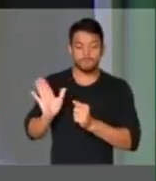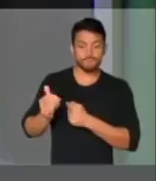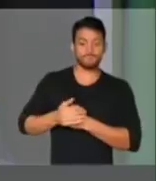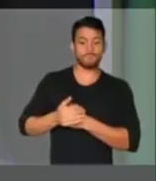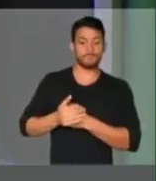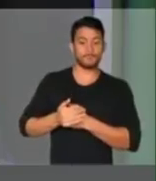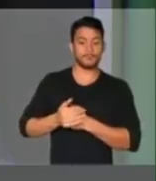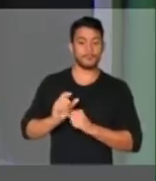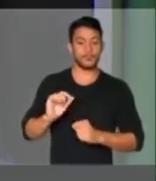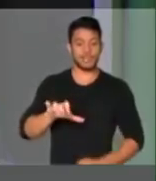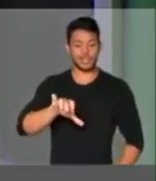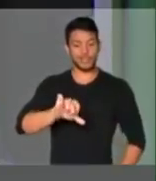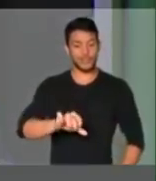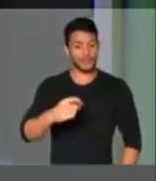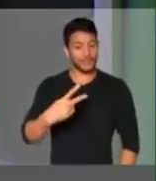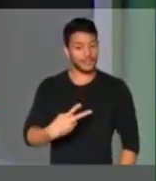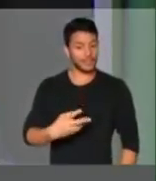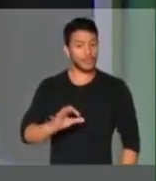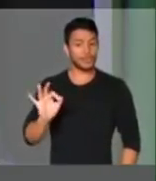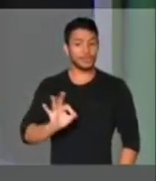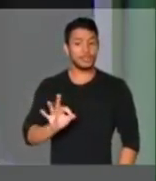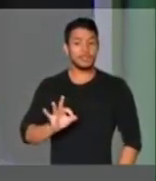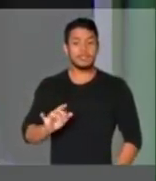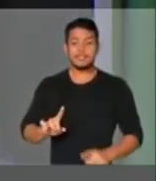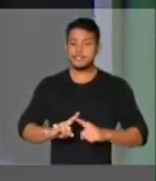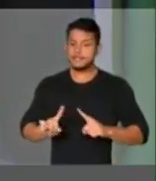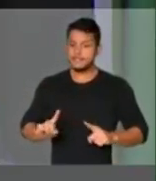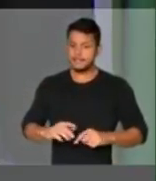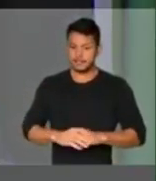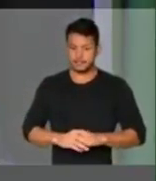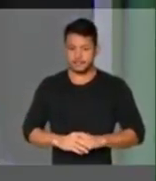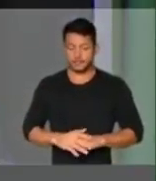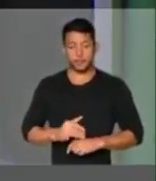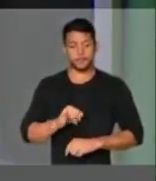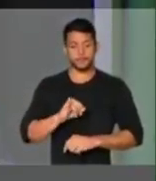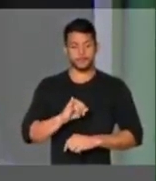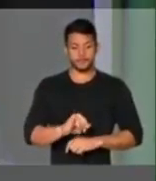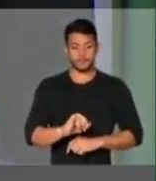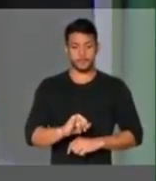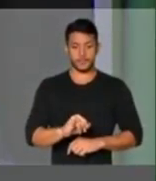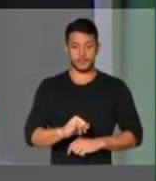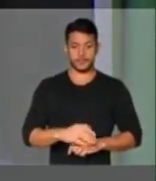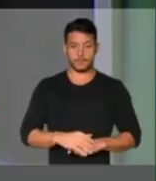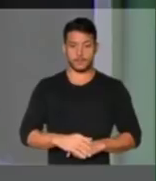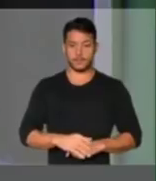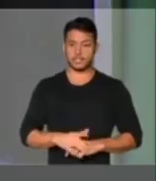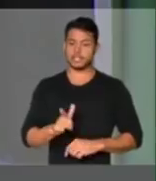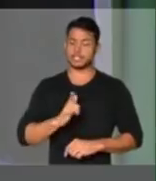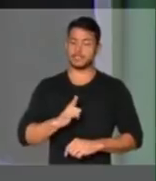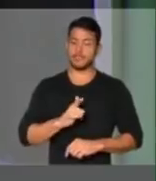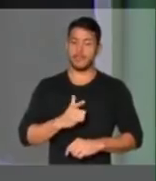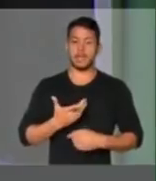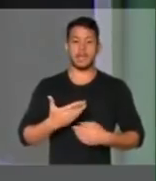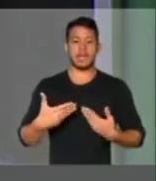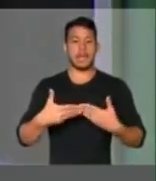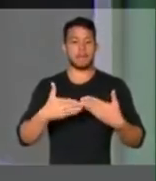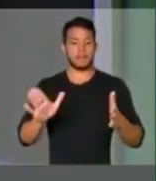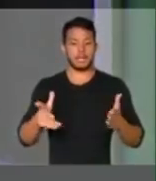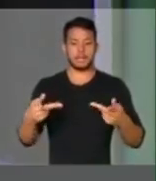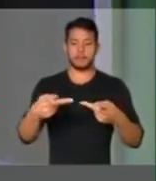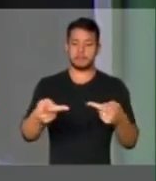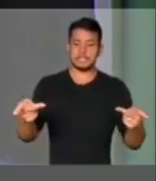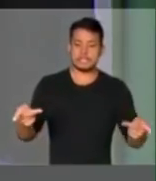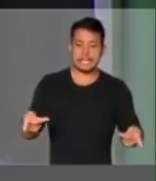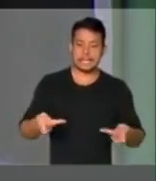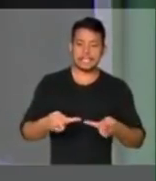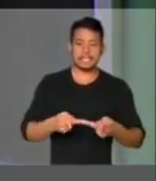de 92%. Agora, a chance de você, sei lá, abrir uma pizzaria, um restaurante, um bar, uma